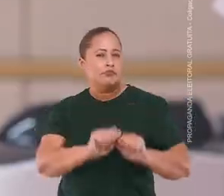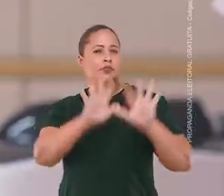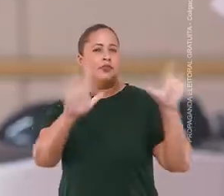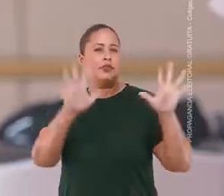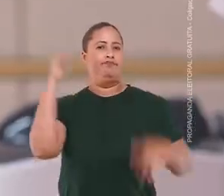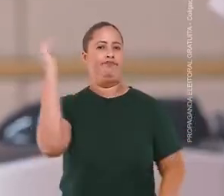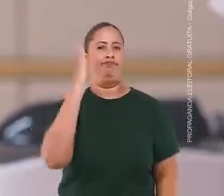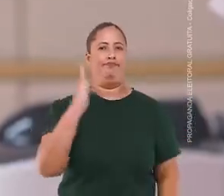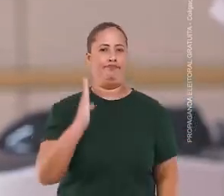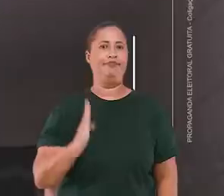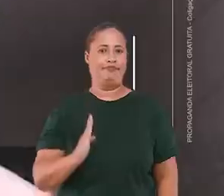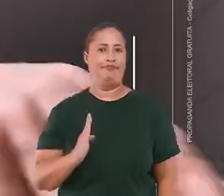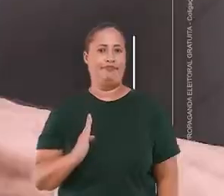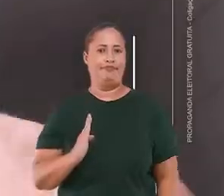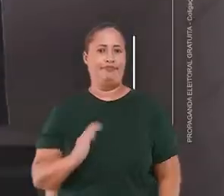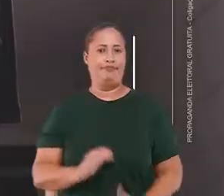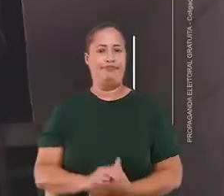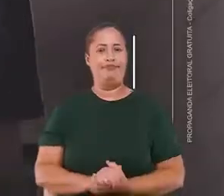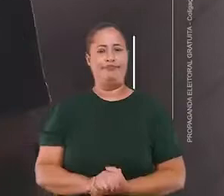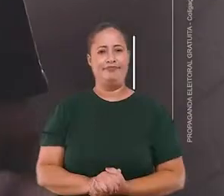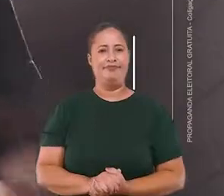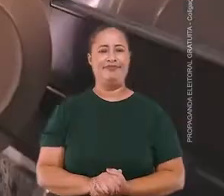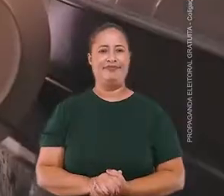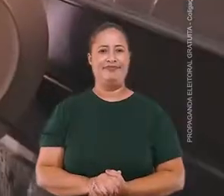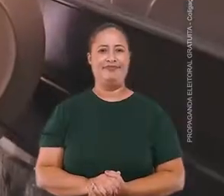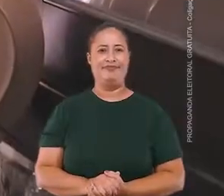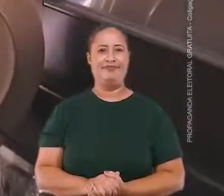e transparente do Brasil.